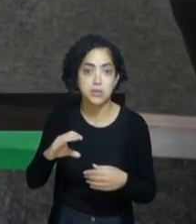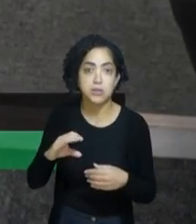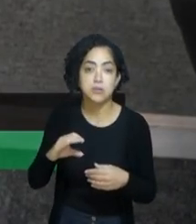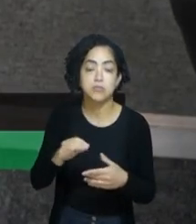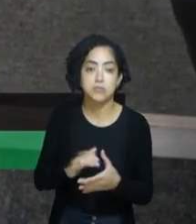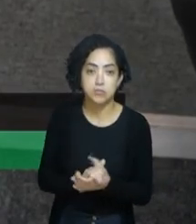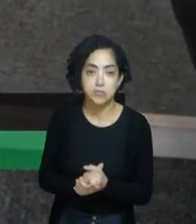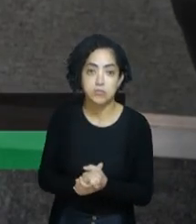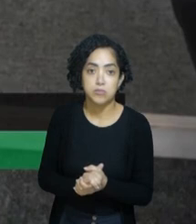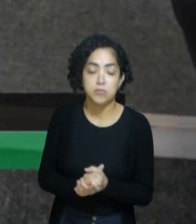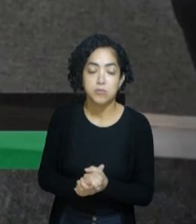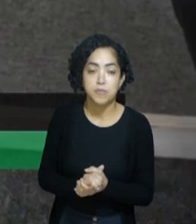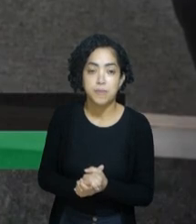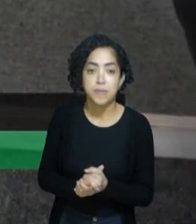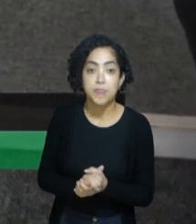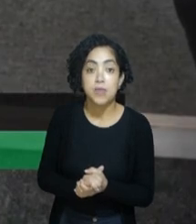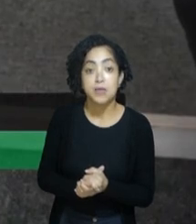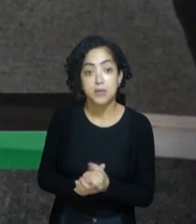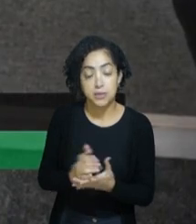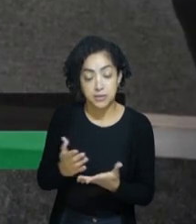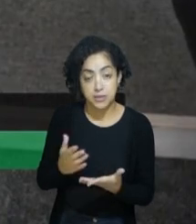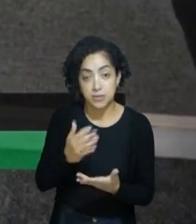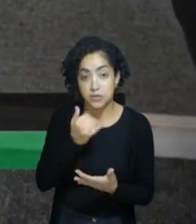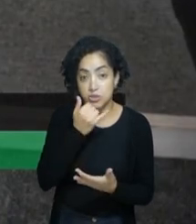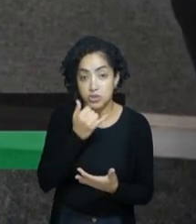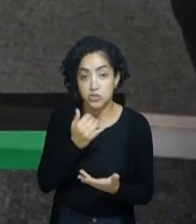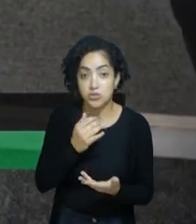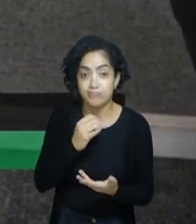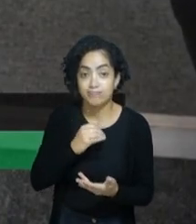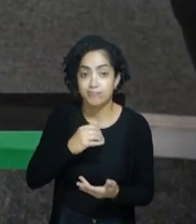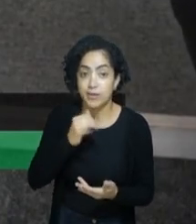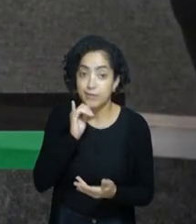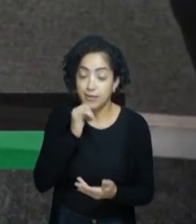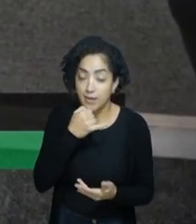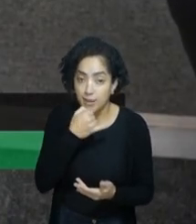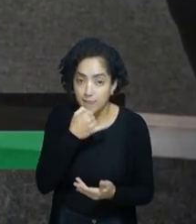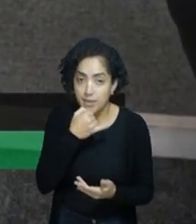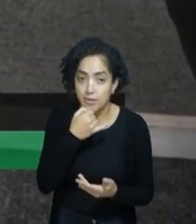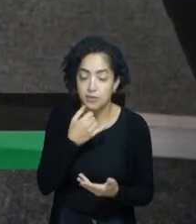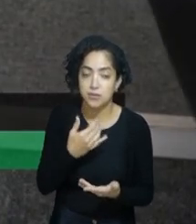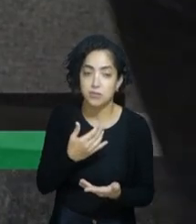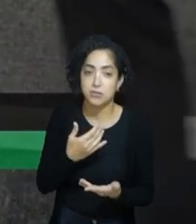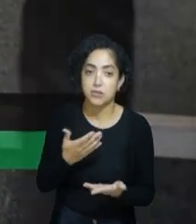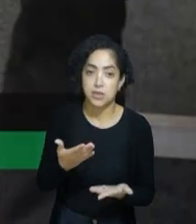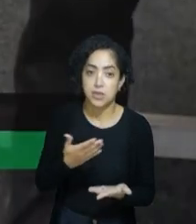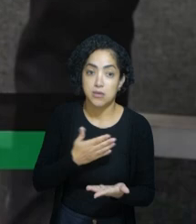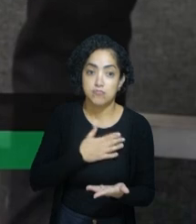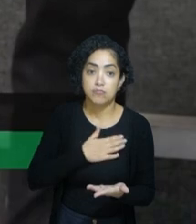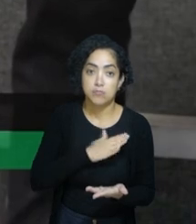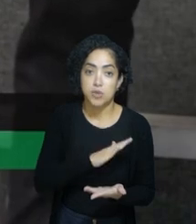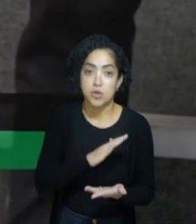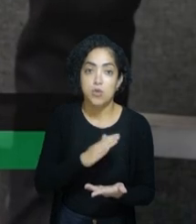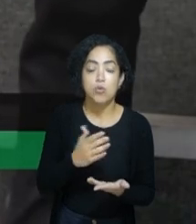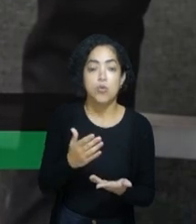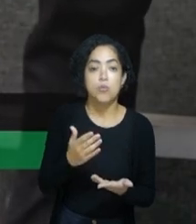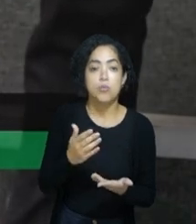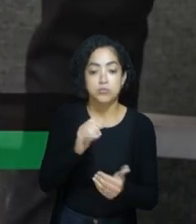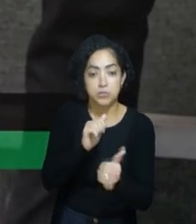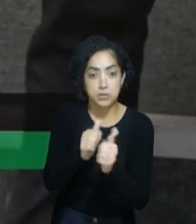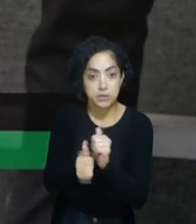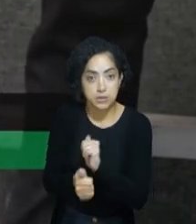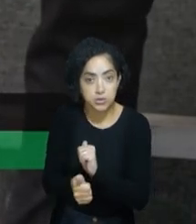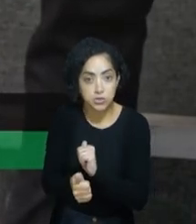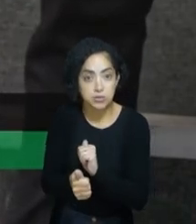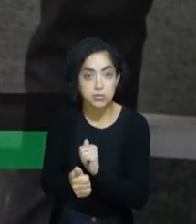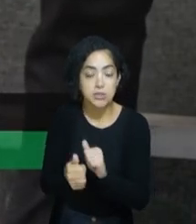né tão grande e a gente ainda lamenta E mais uma vez né repudia que por exemplo no caso de atletismo e botia